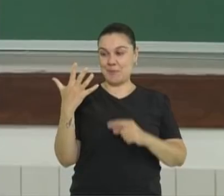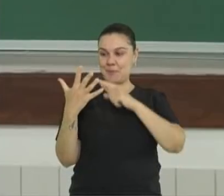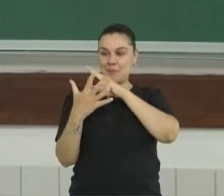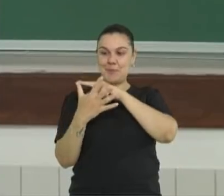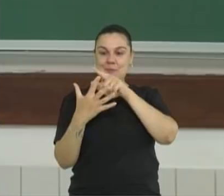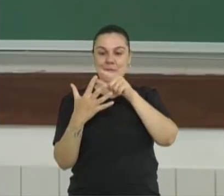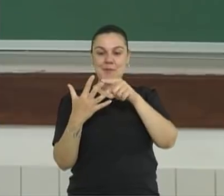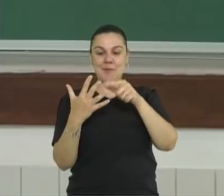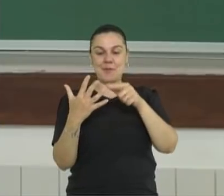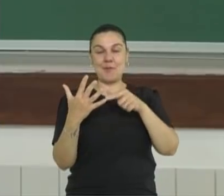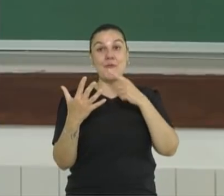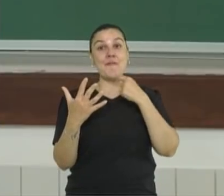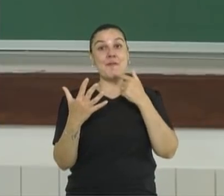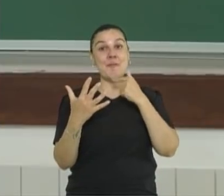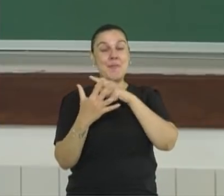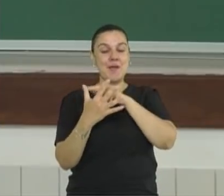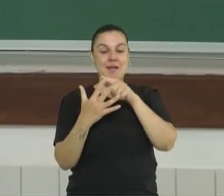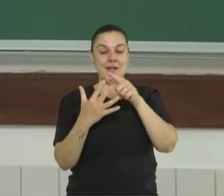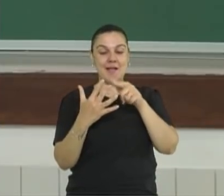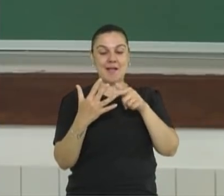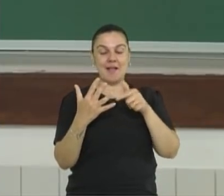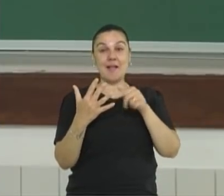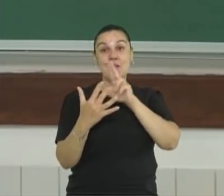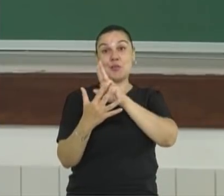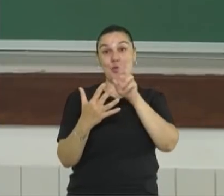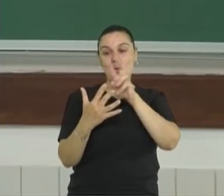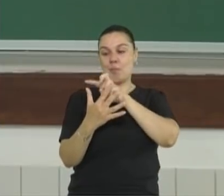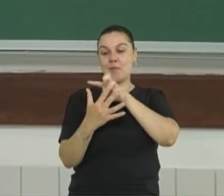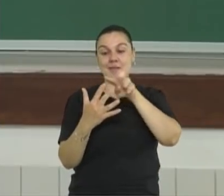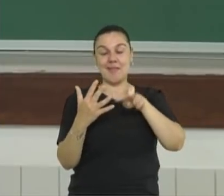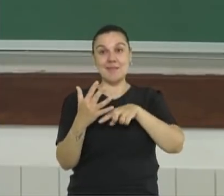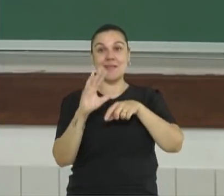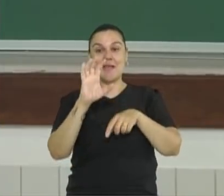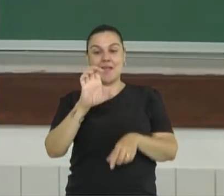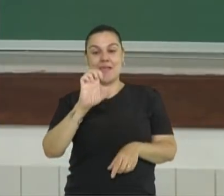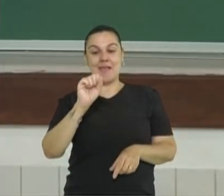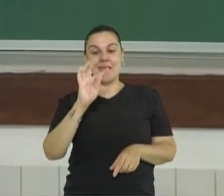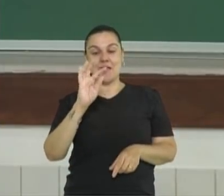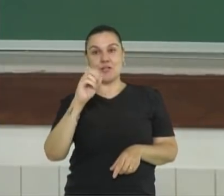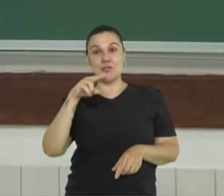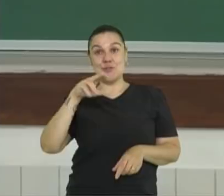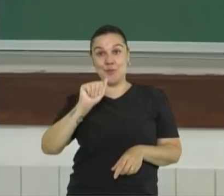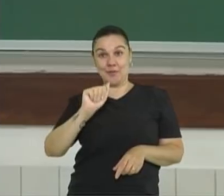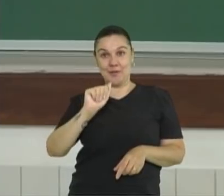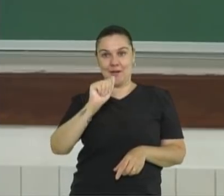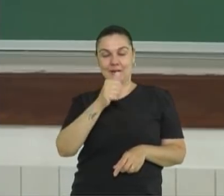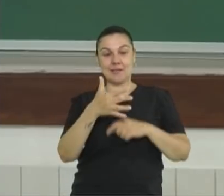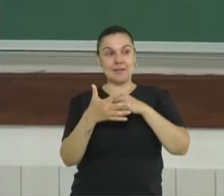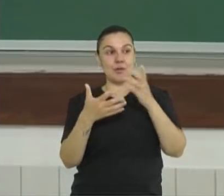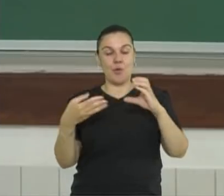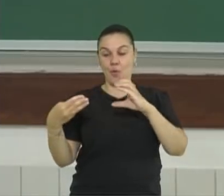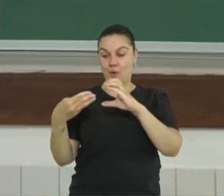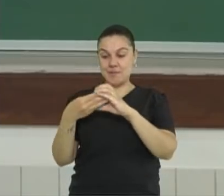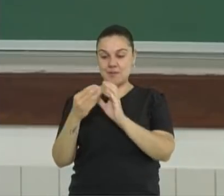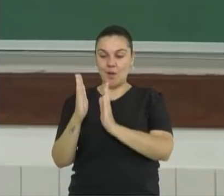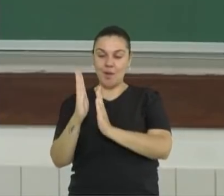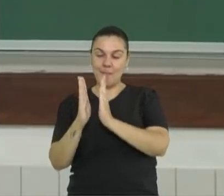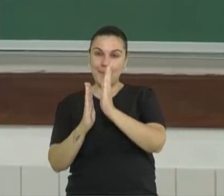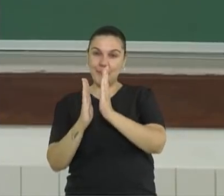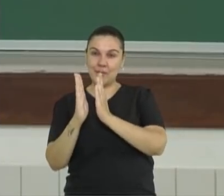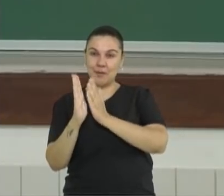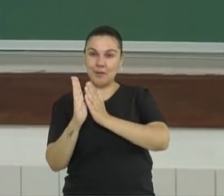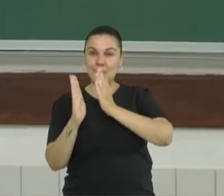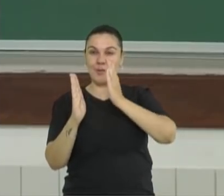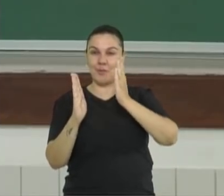bolinhas vermelhas. Essas bolinhas são o quê? Histonas. Então, quando a célula está num determinado